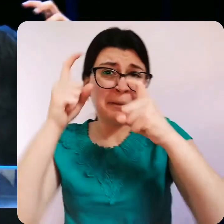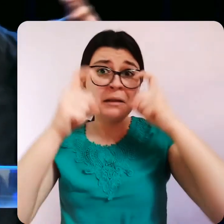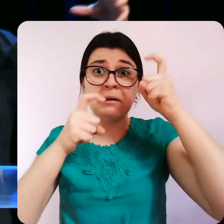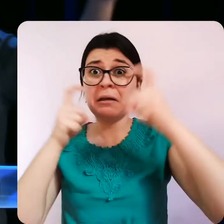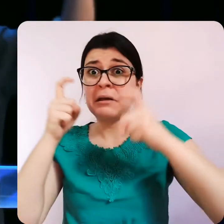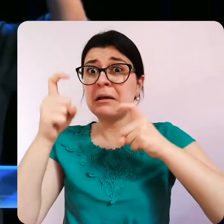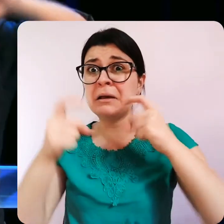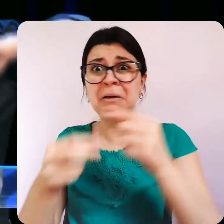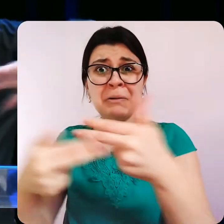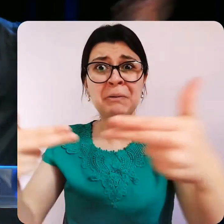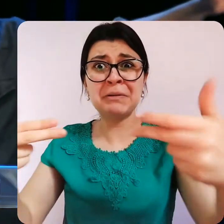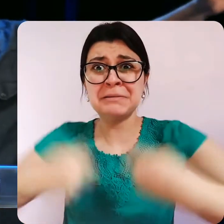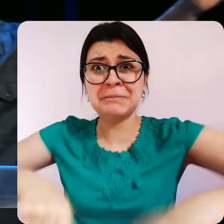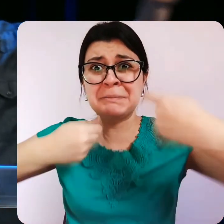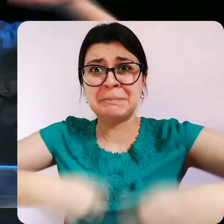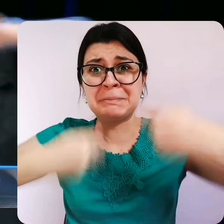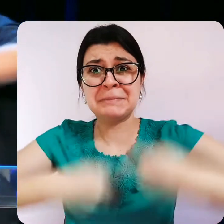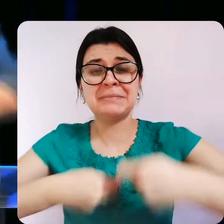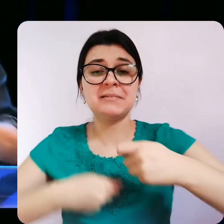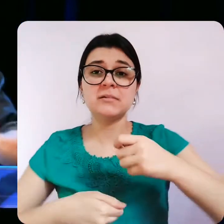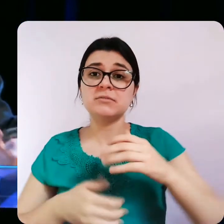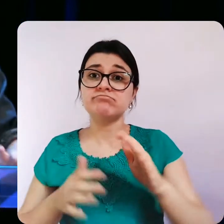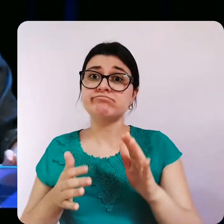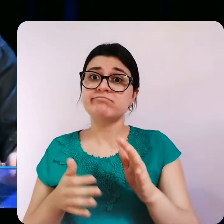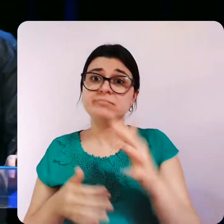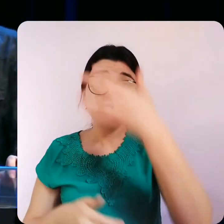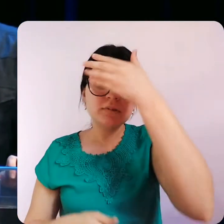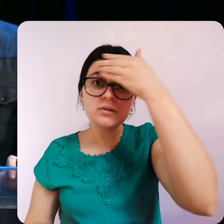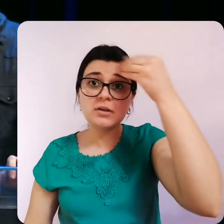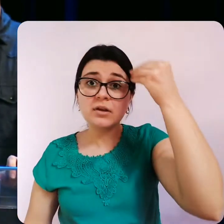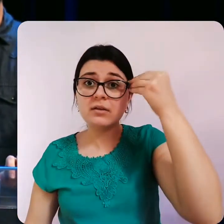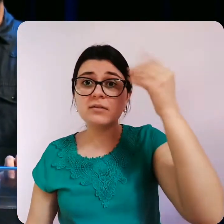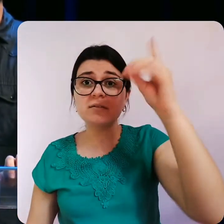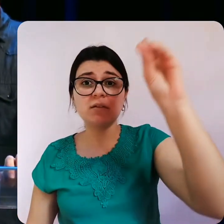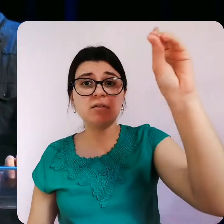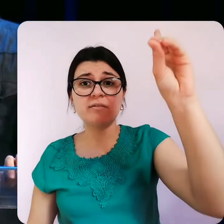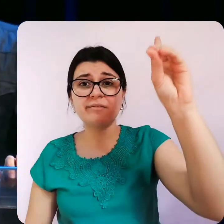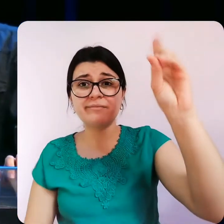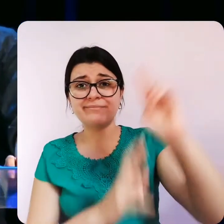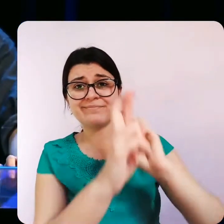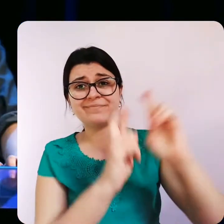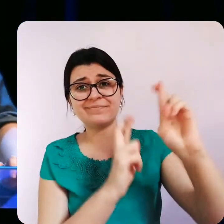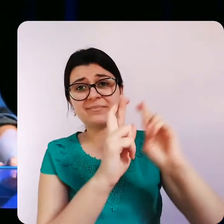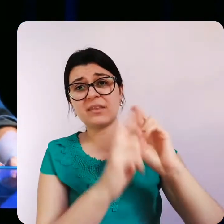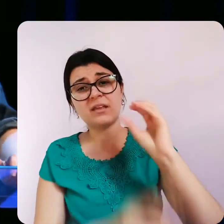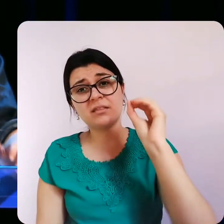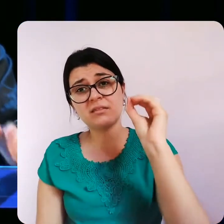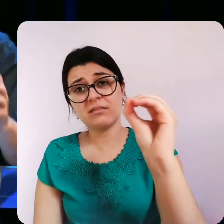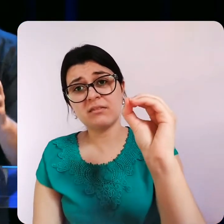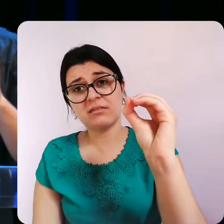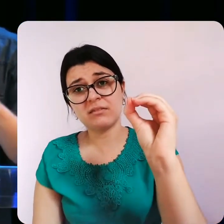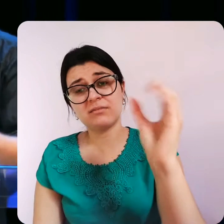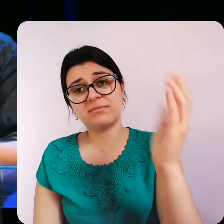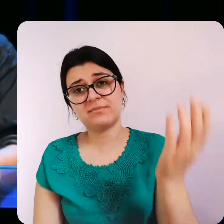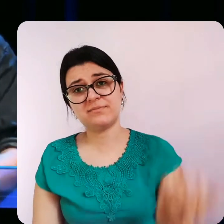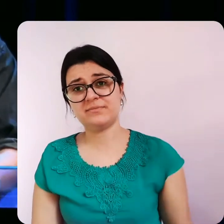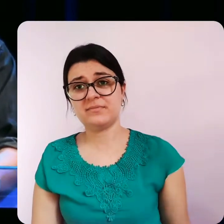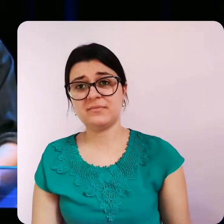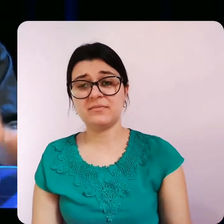nosso relacionamento com Deus se distanciou ou é inexistente. Então Paulo está dizendo, olha, nós somos